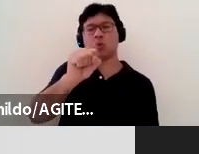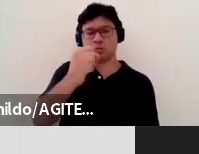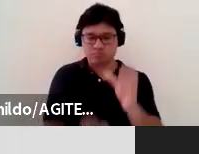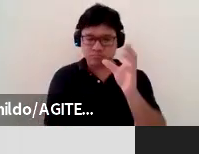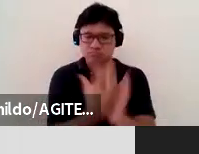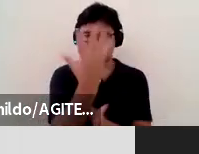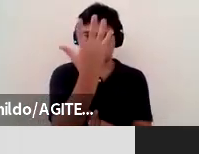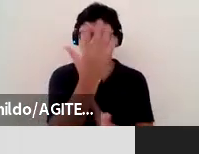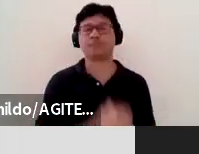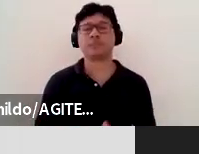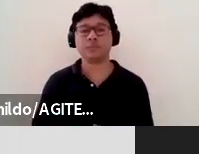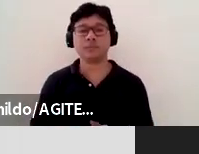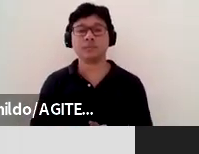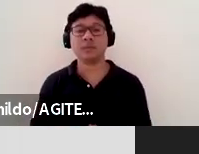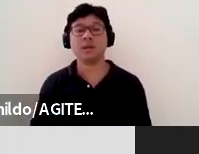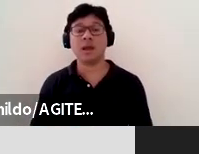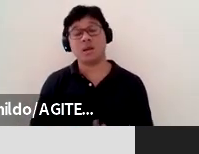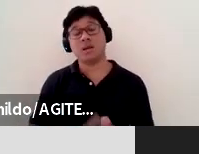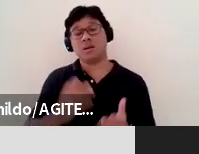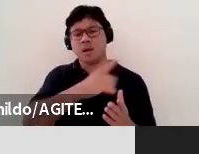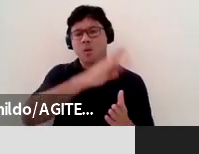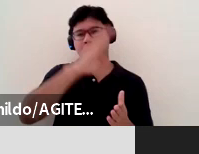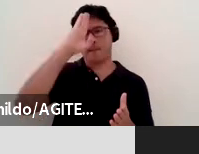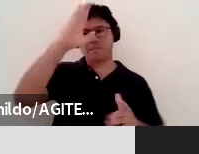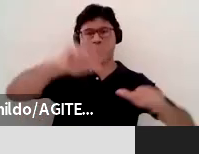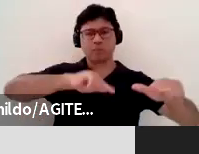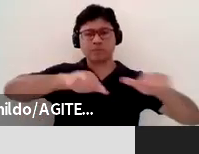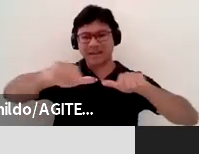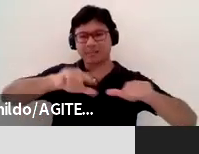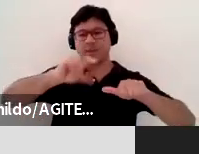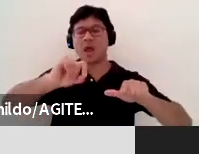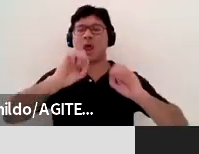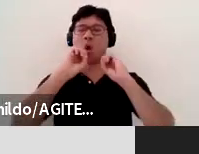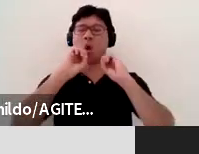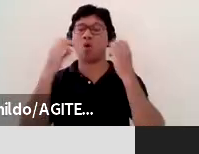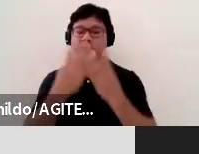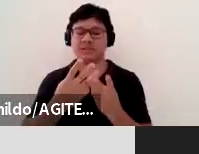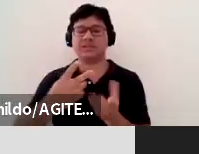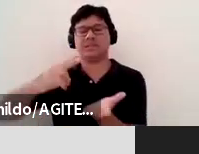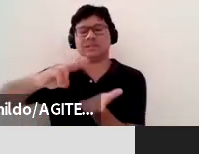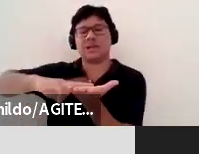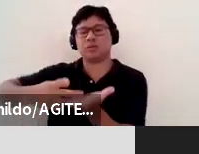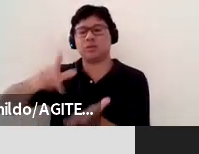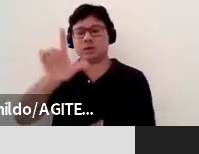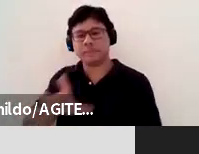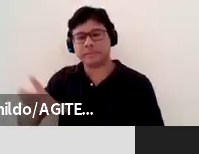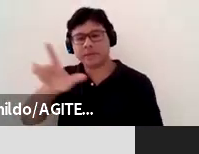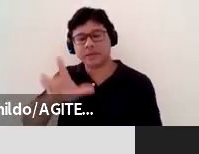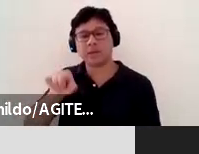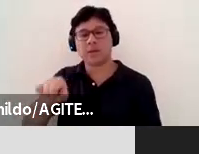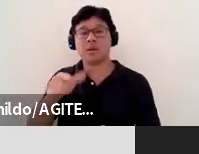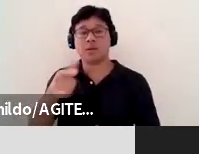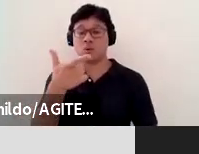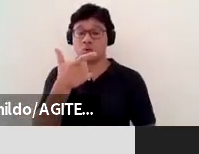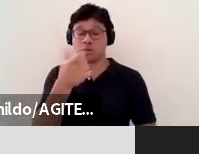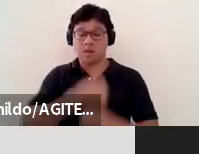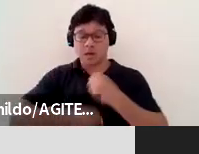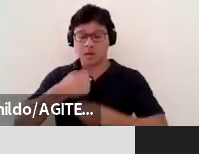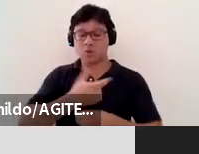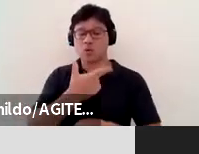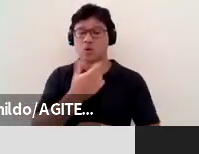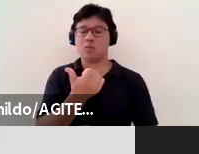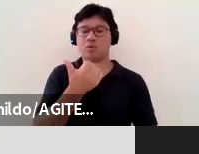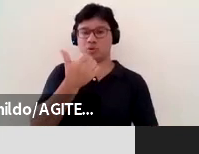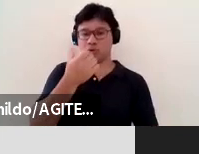E, realmente, o nosso carro-chefe, desde então, é a nossa oficina de tradução literária. Então, em 2018 e 2019, a gente